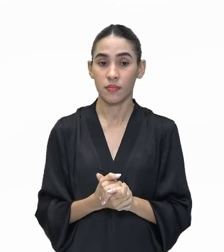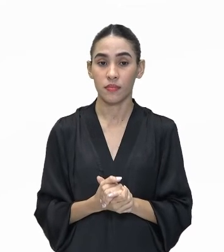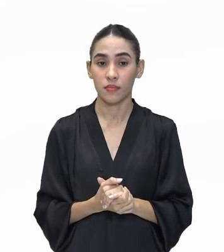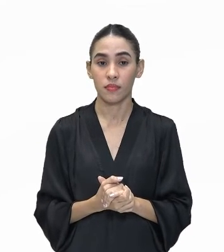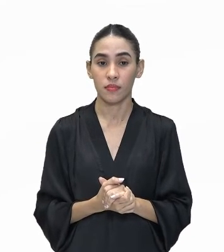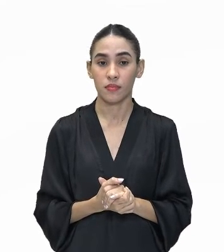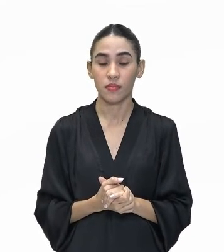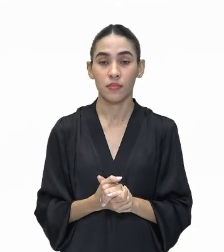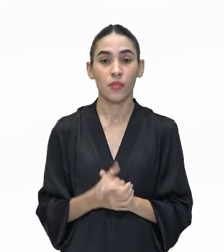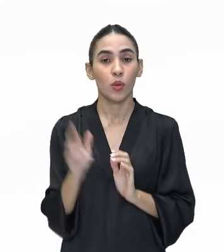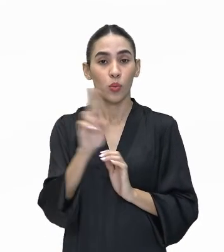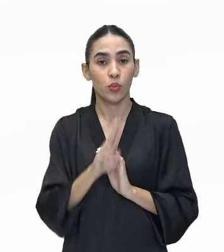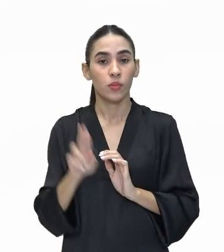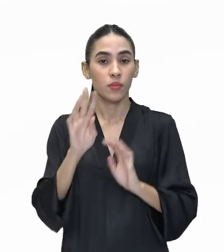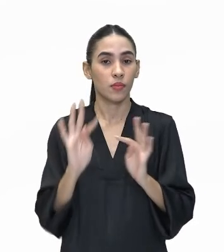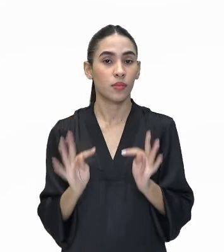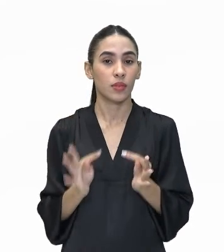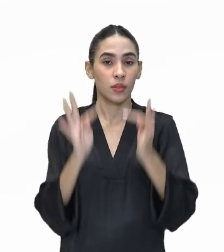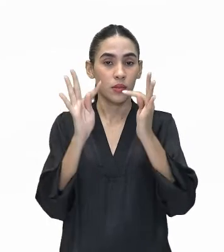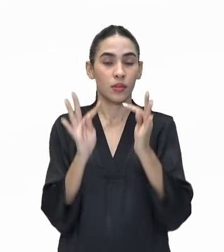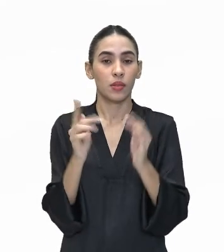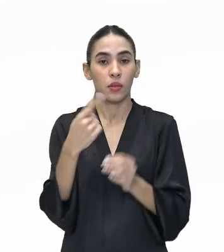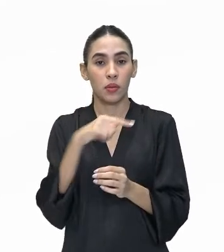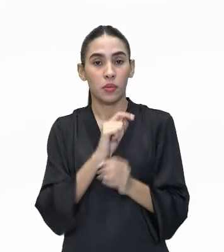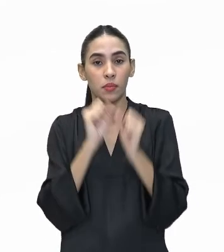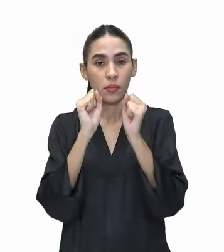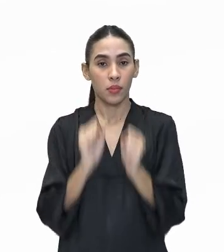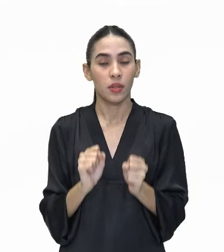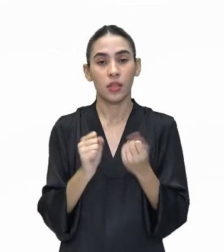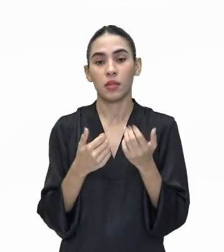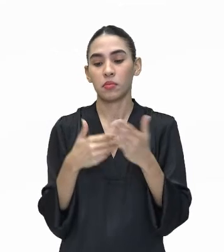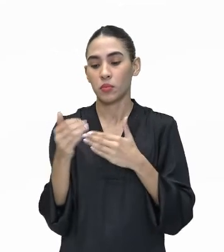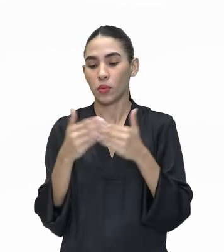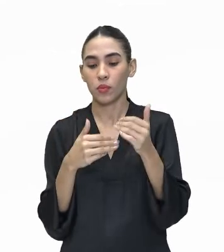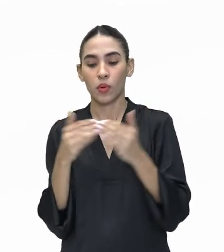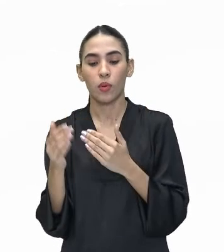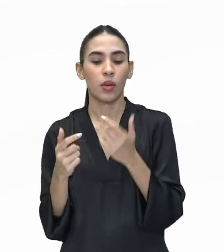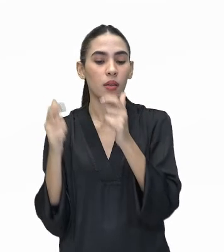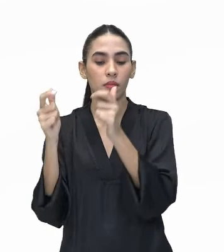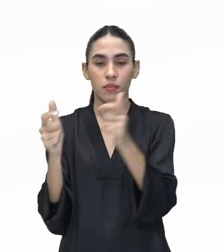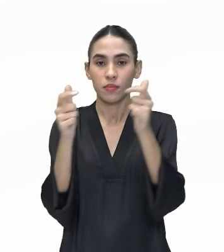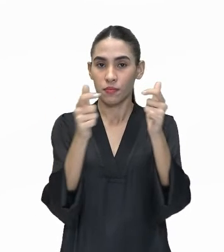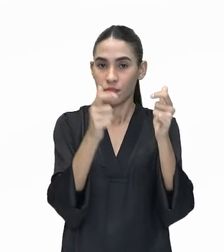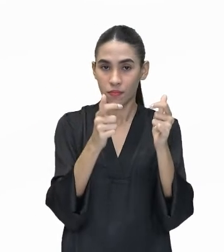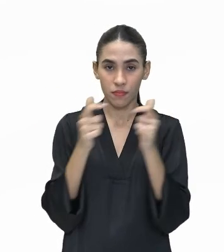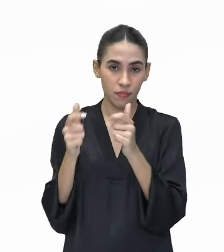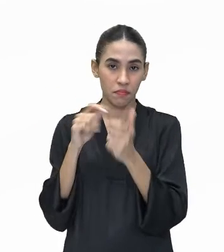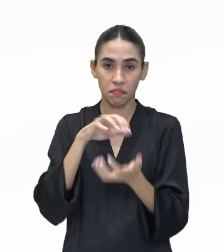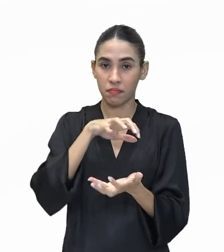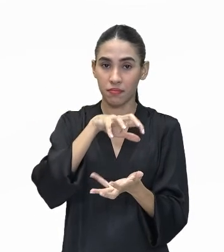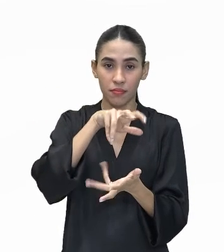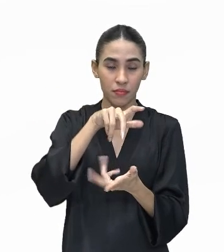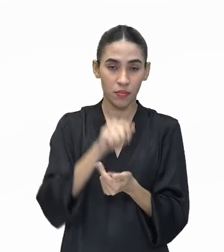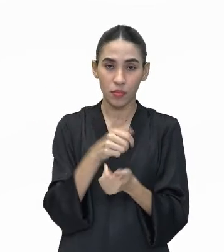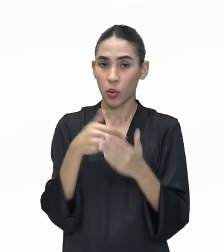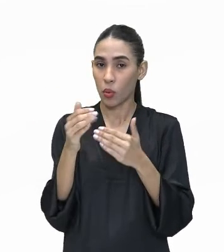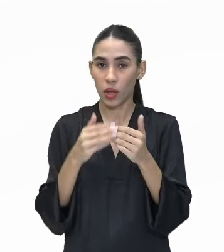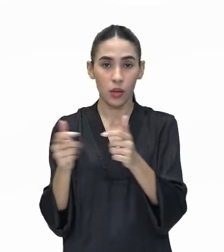dessa tecnologia nós podemos ir a qualquer lugar do